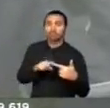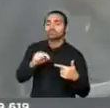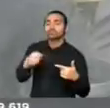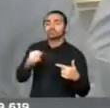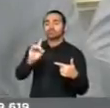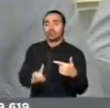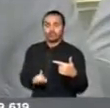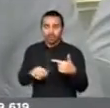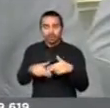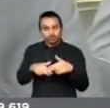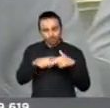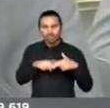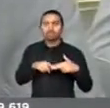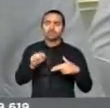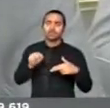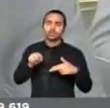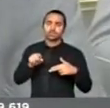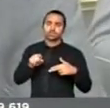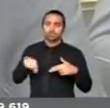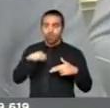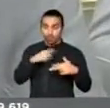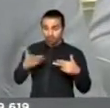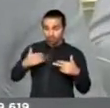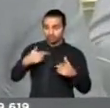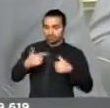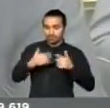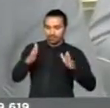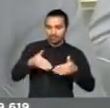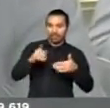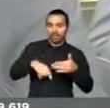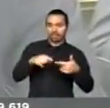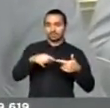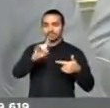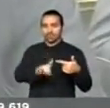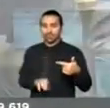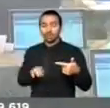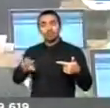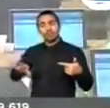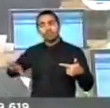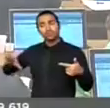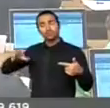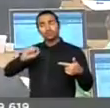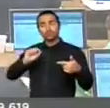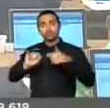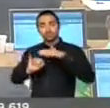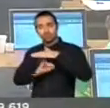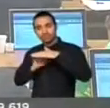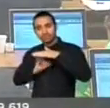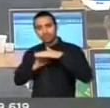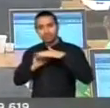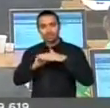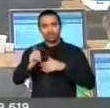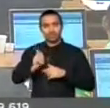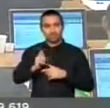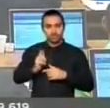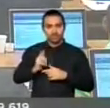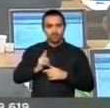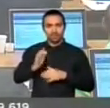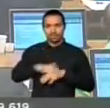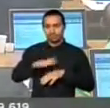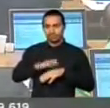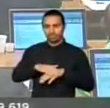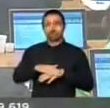nós estamos exercitando aqui, o direito. Todas as instituições, quando utilizam a sua